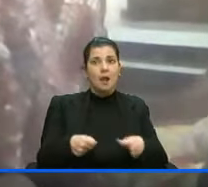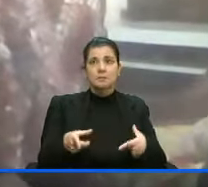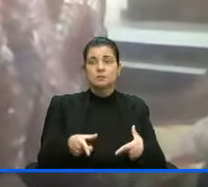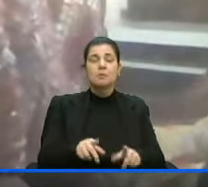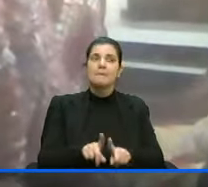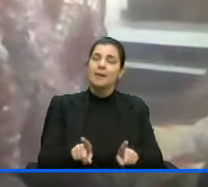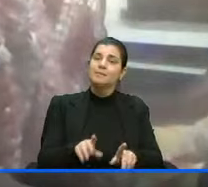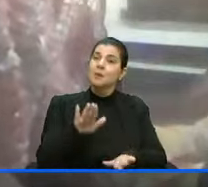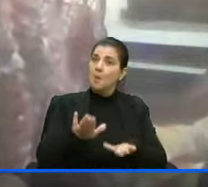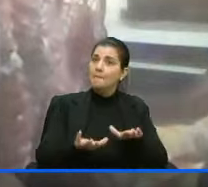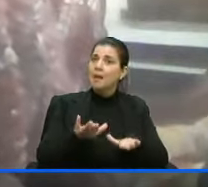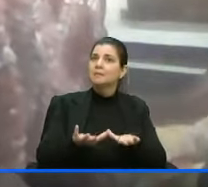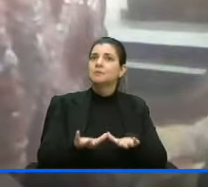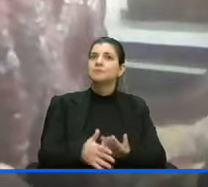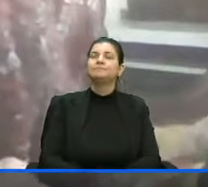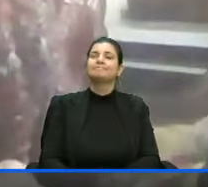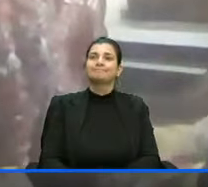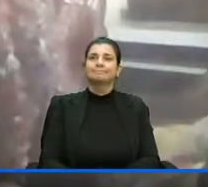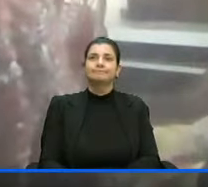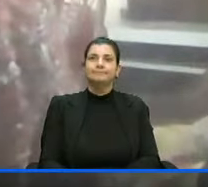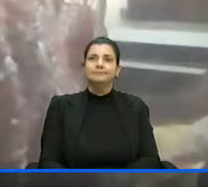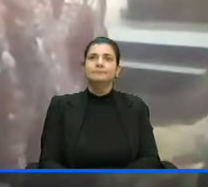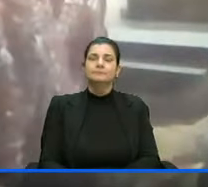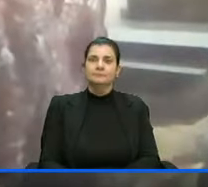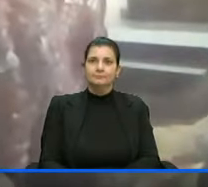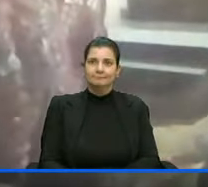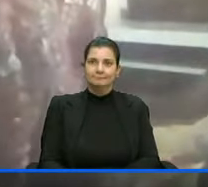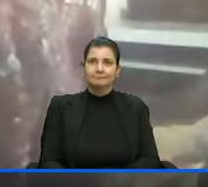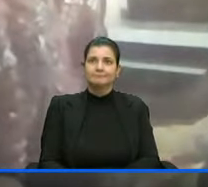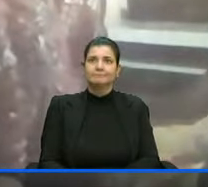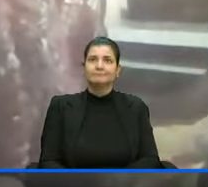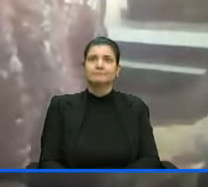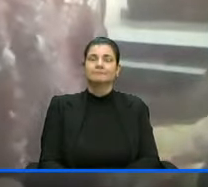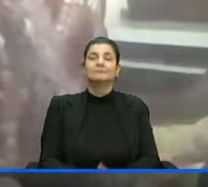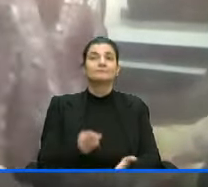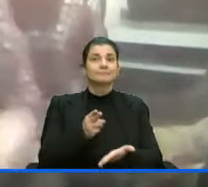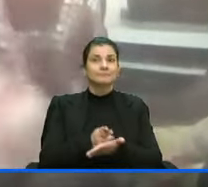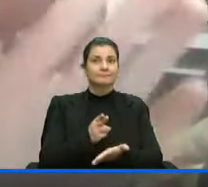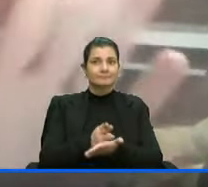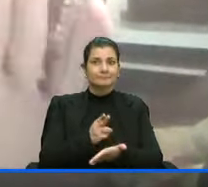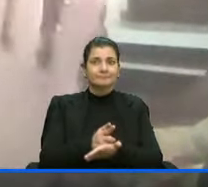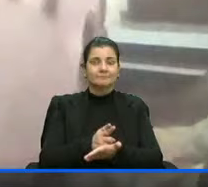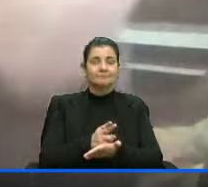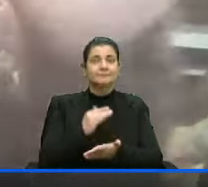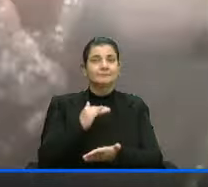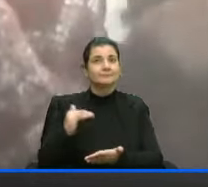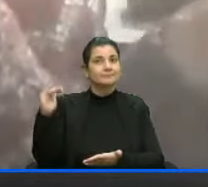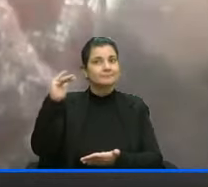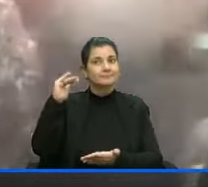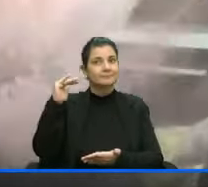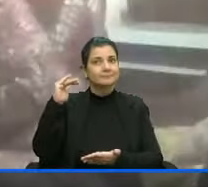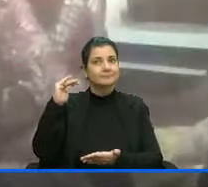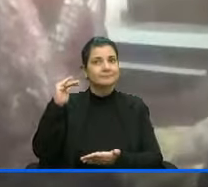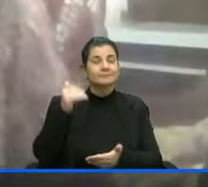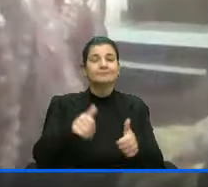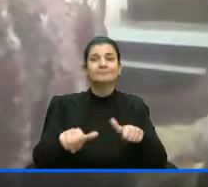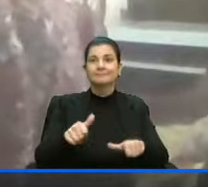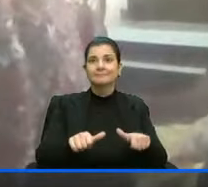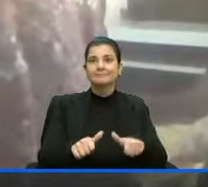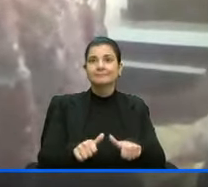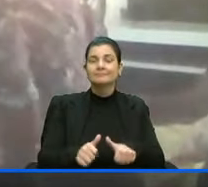um passo sempre é o primeiro de uma caminhada. Vamos dar mais passo nesse sentido, porque a gente quer avançar na cobertura, mas na